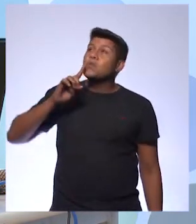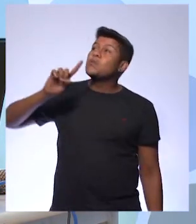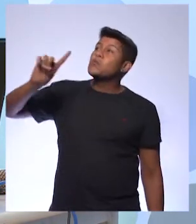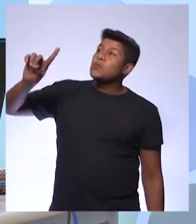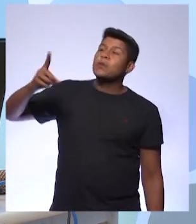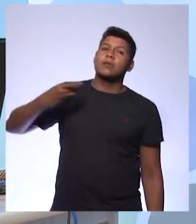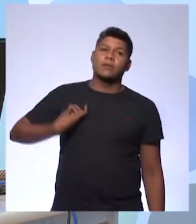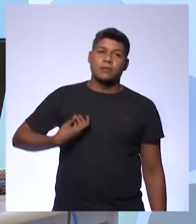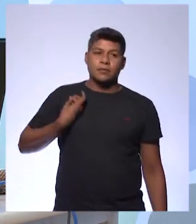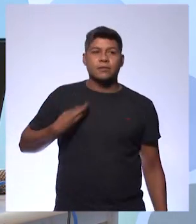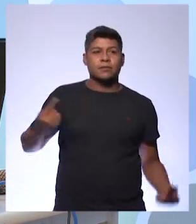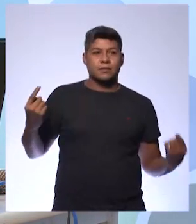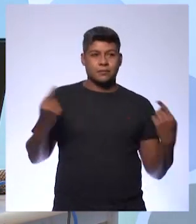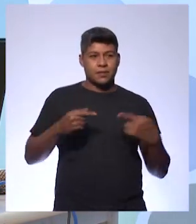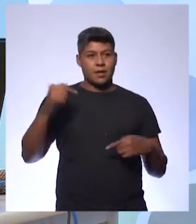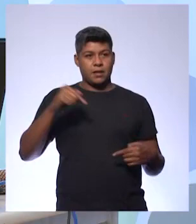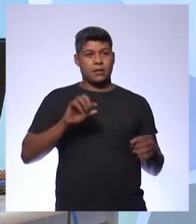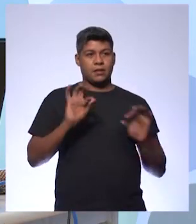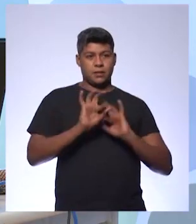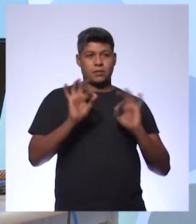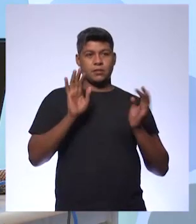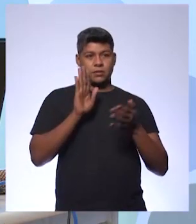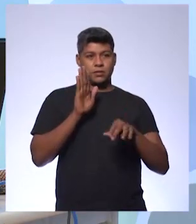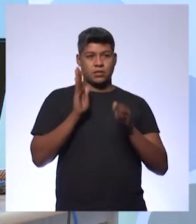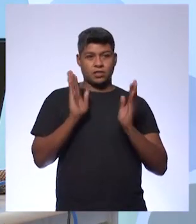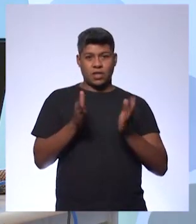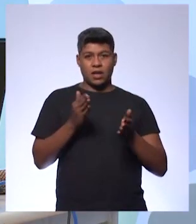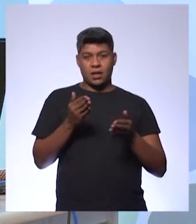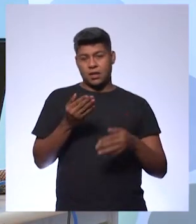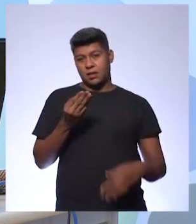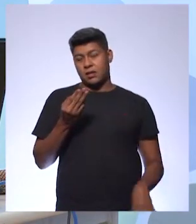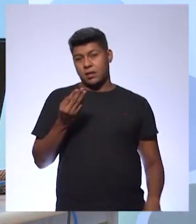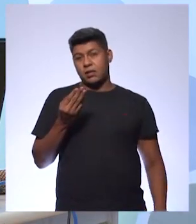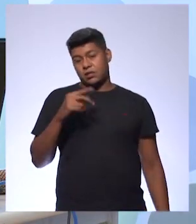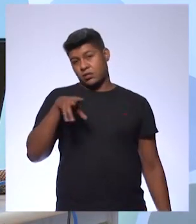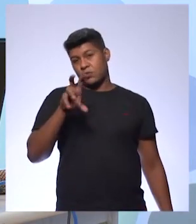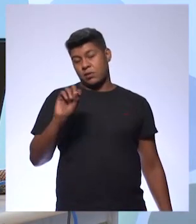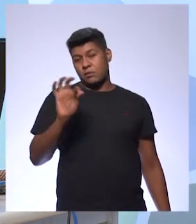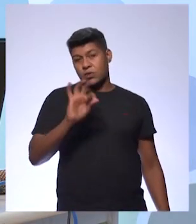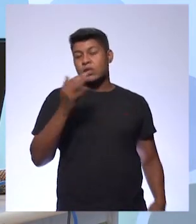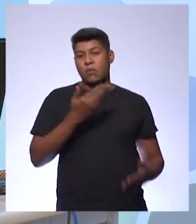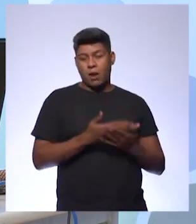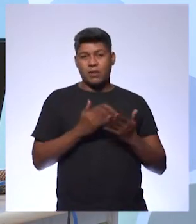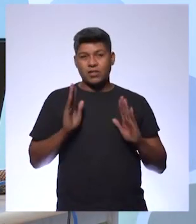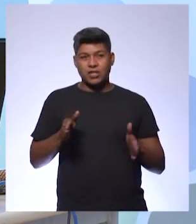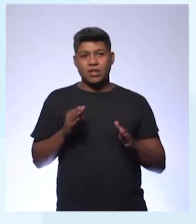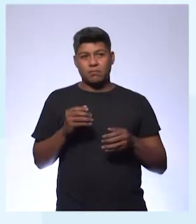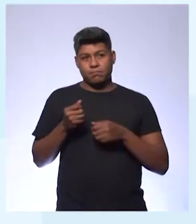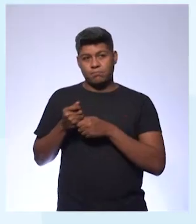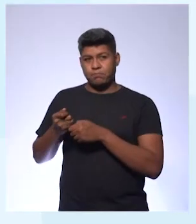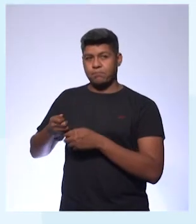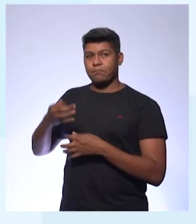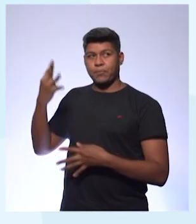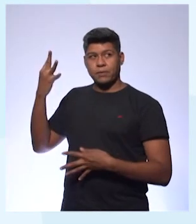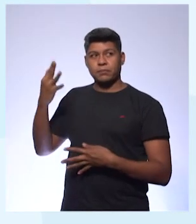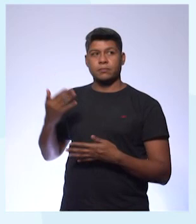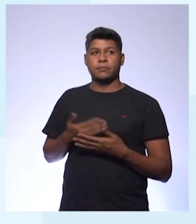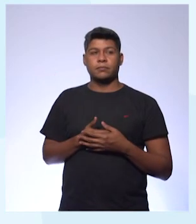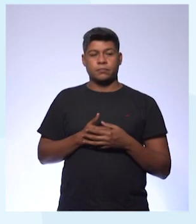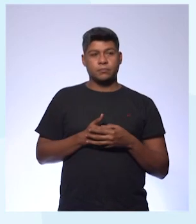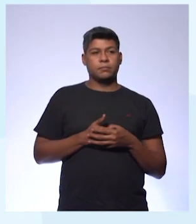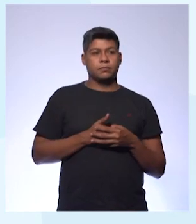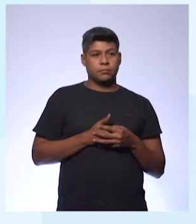Eu faço esse desafio. Não aqui, porque a gente já está na metade da aula. Bora, Andréia, ler o texto? Na tela. Eu começo. Vai